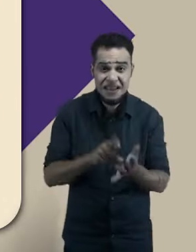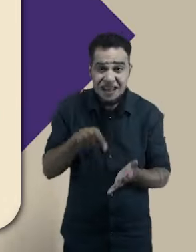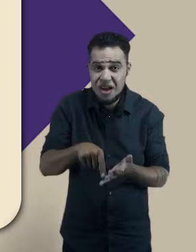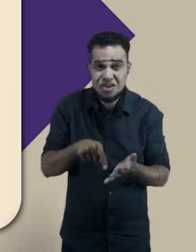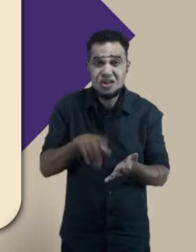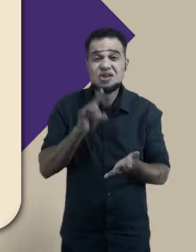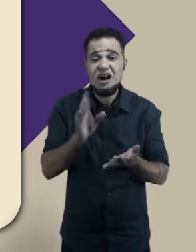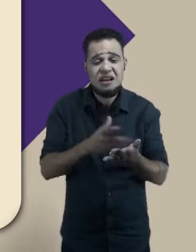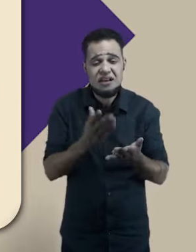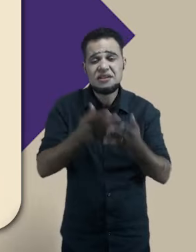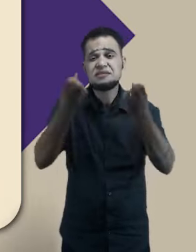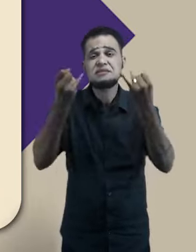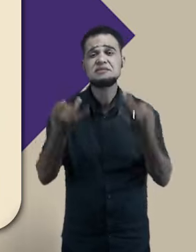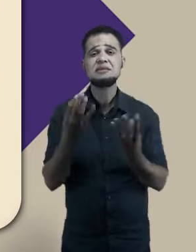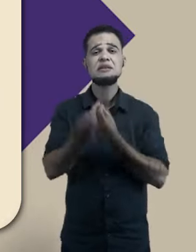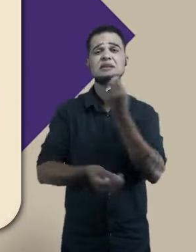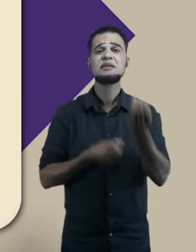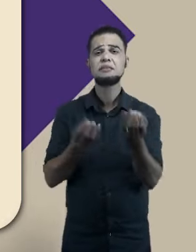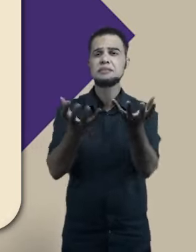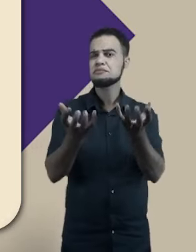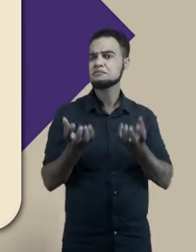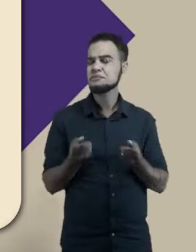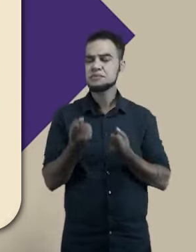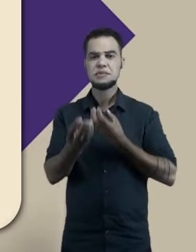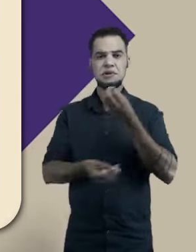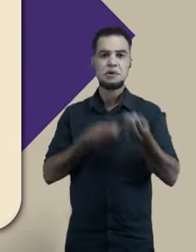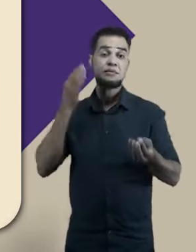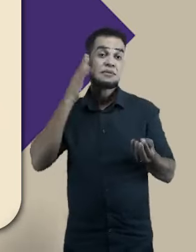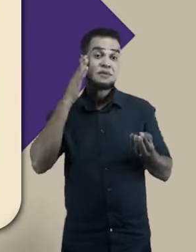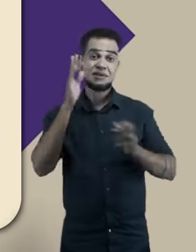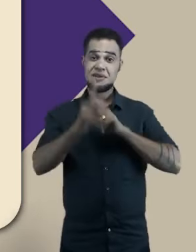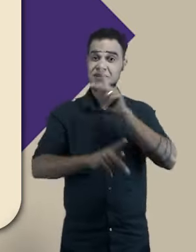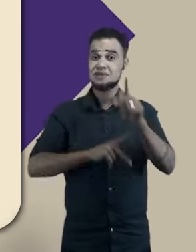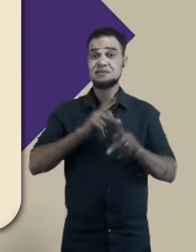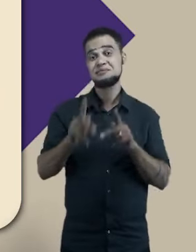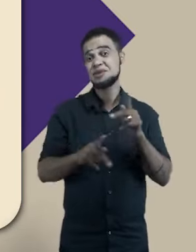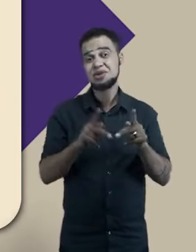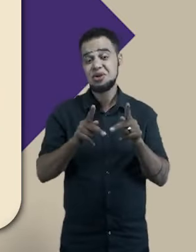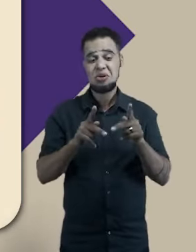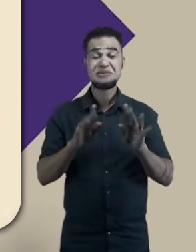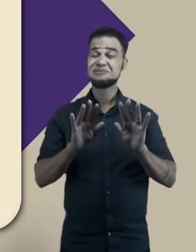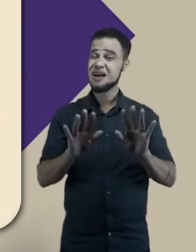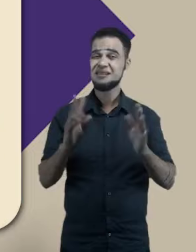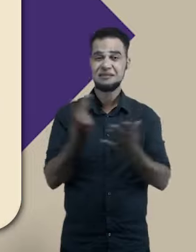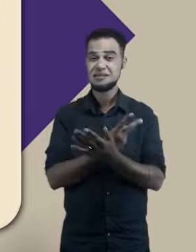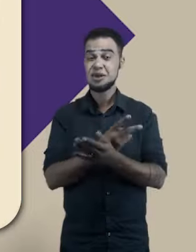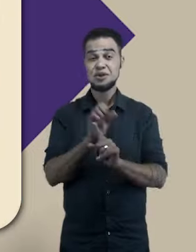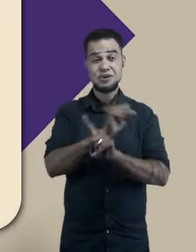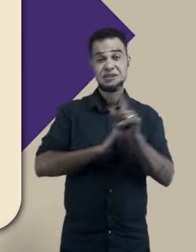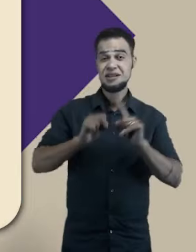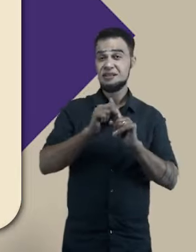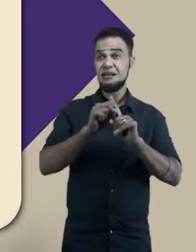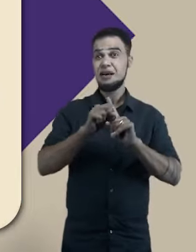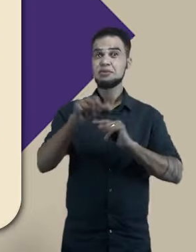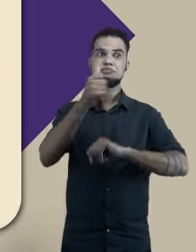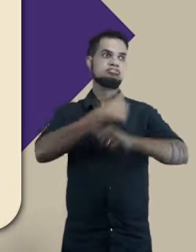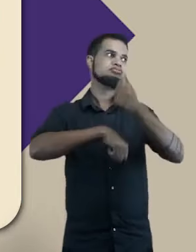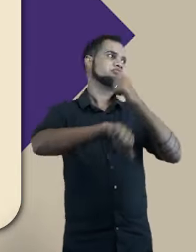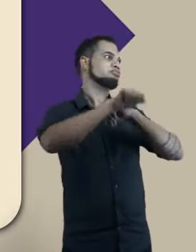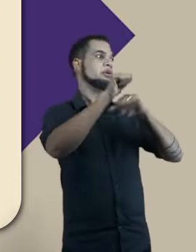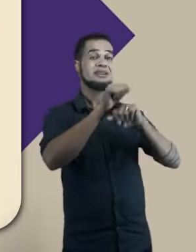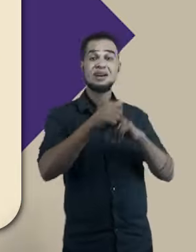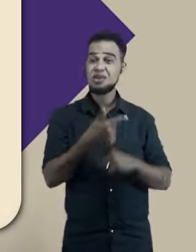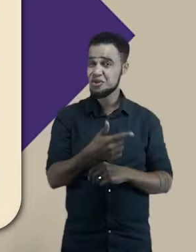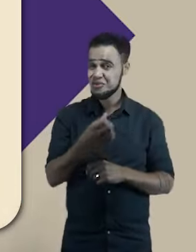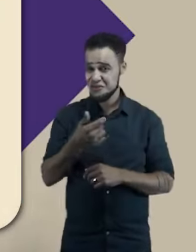acolhimento, sobre como entender as pessoas e se subverteram toda essa ideia. E nós estamos em 2022